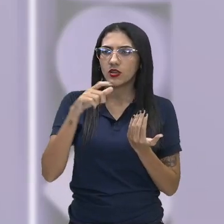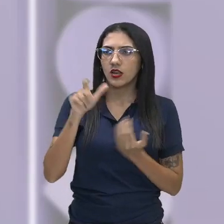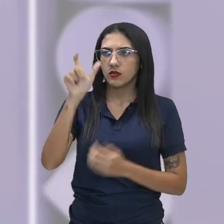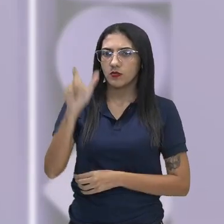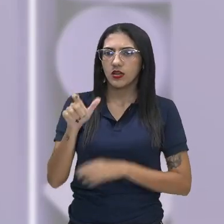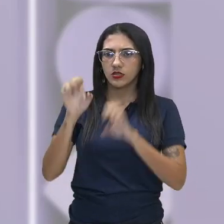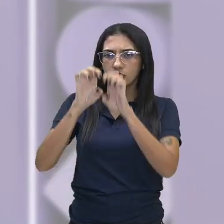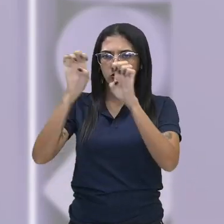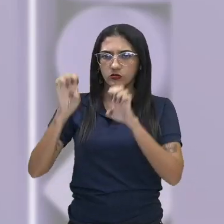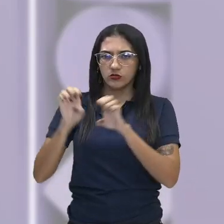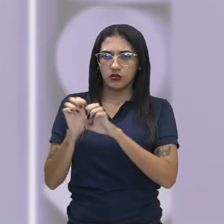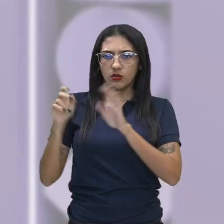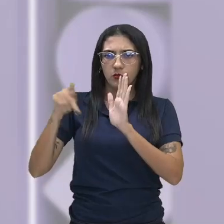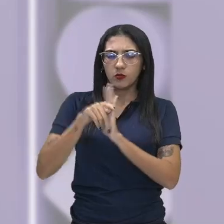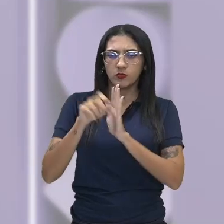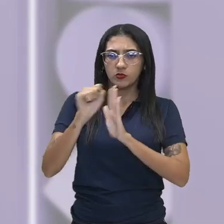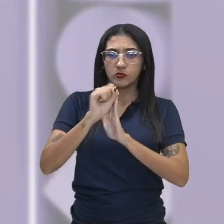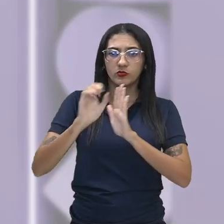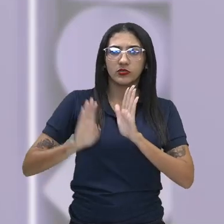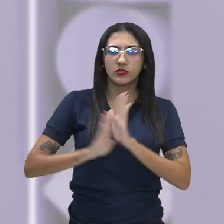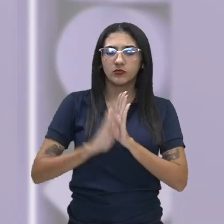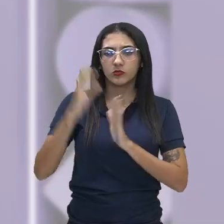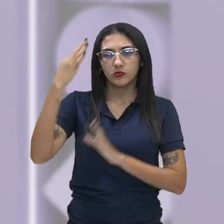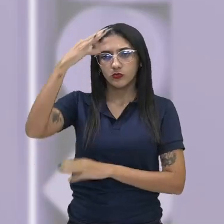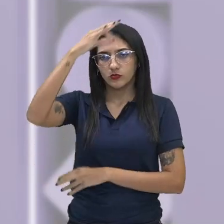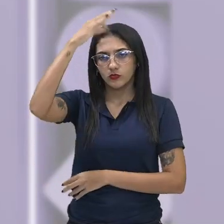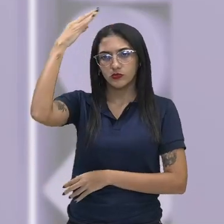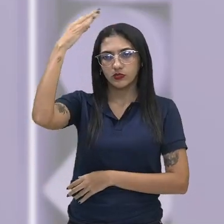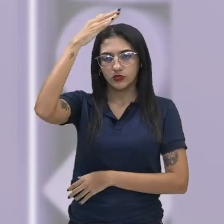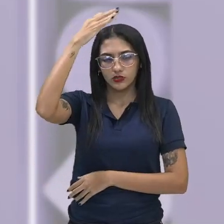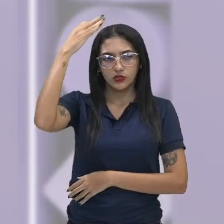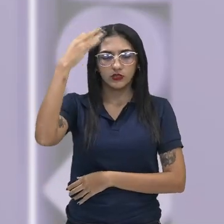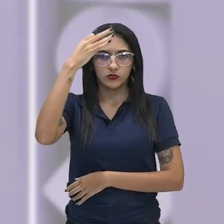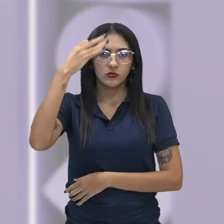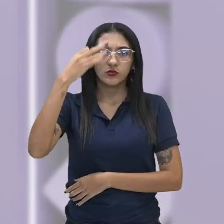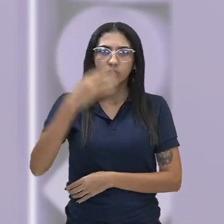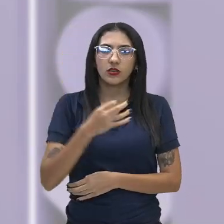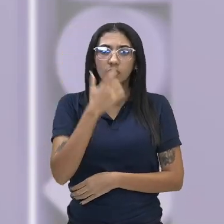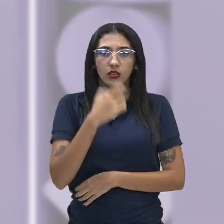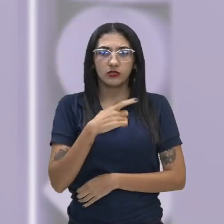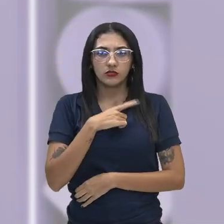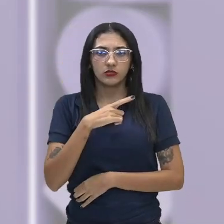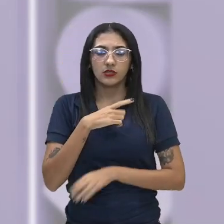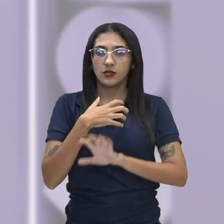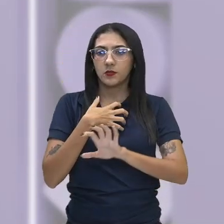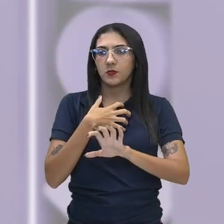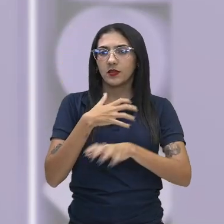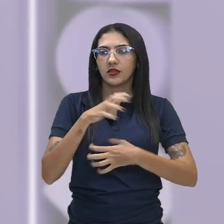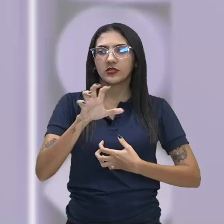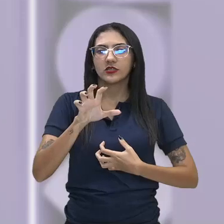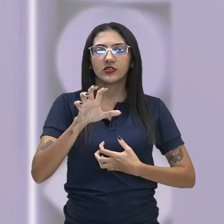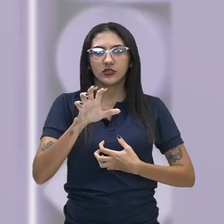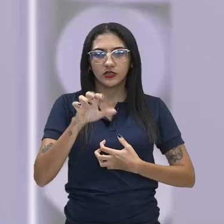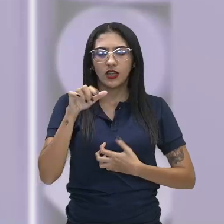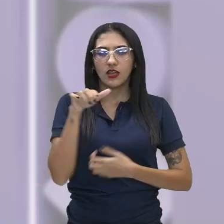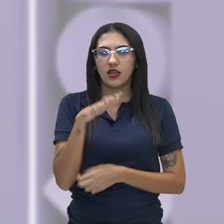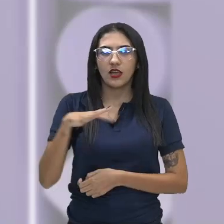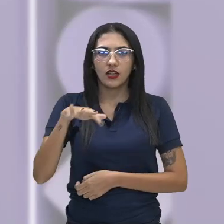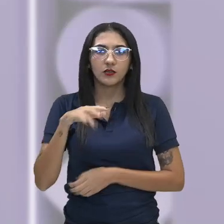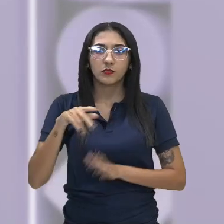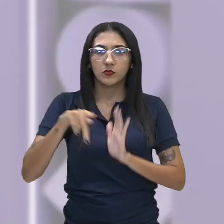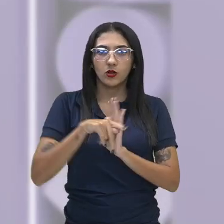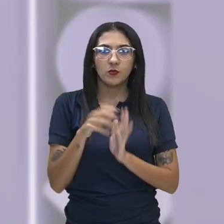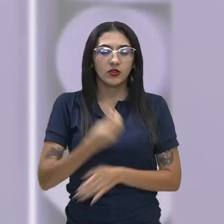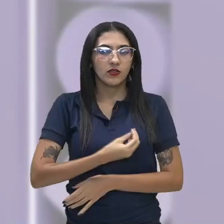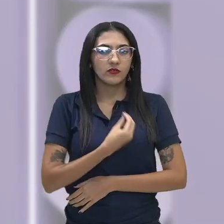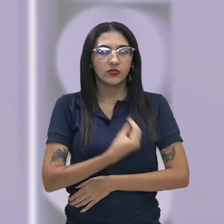aquela festa do santo, simbolicamente me coloca em empatia, porque aquele lugar é parte da minha vida,